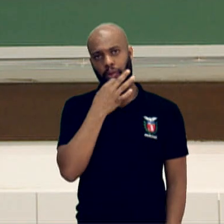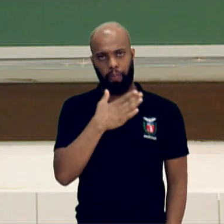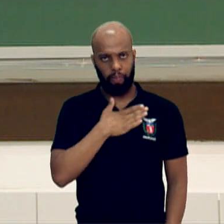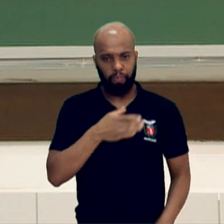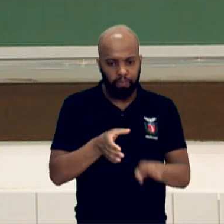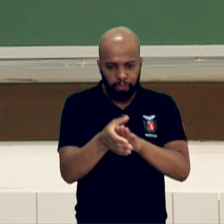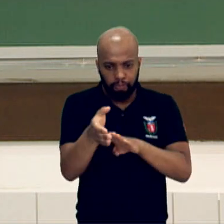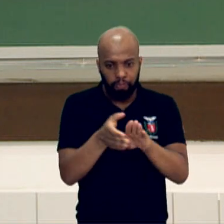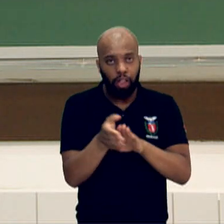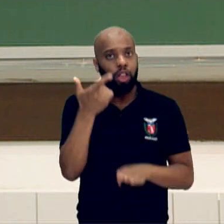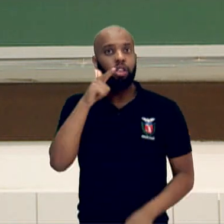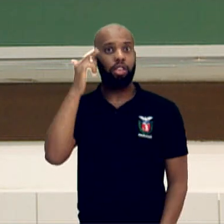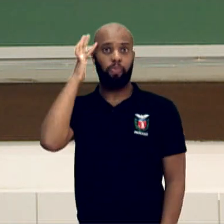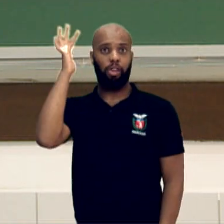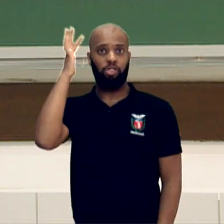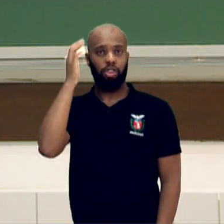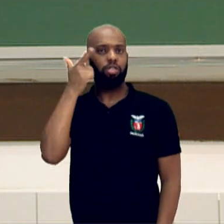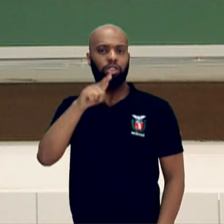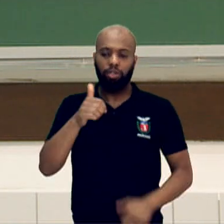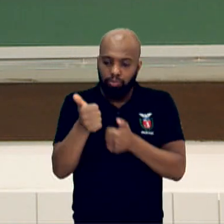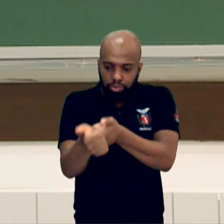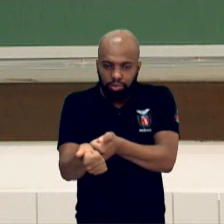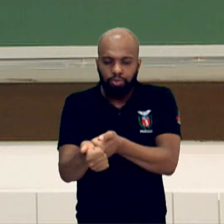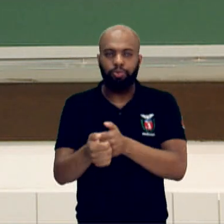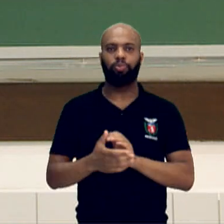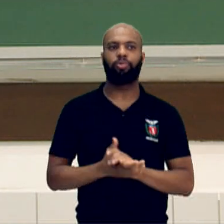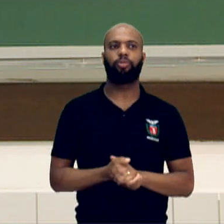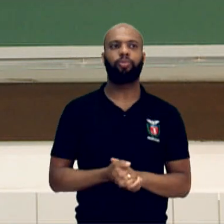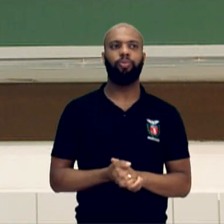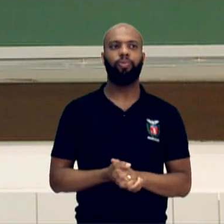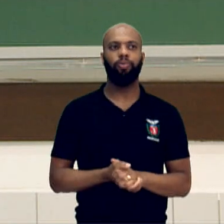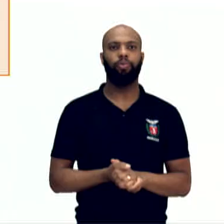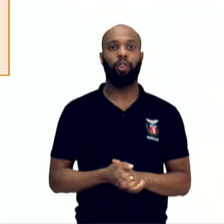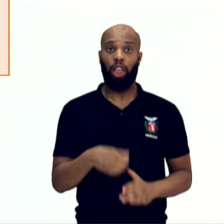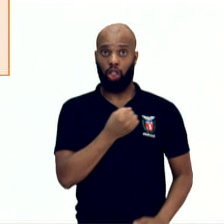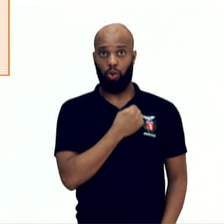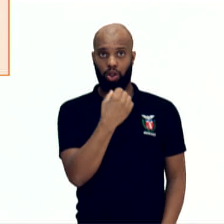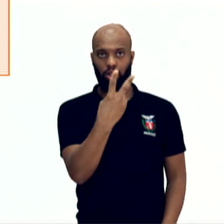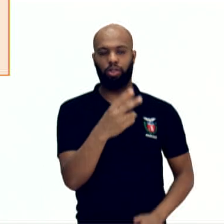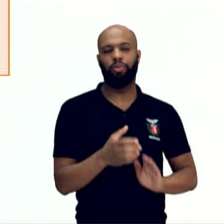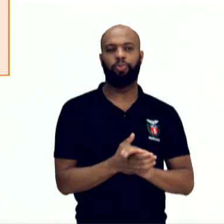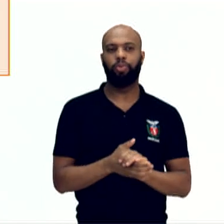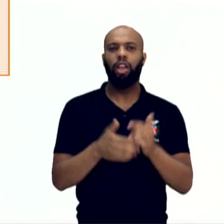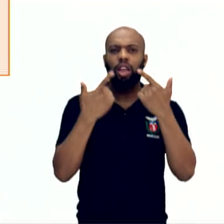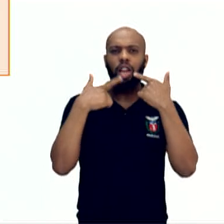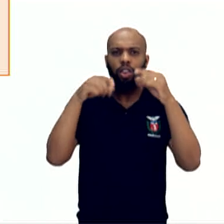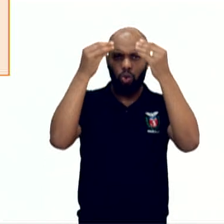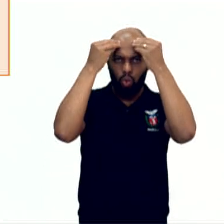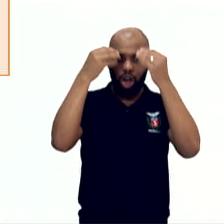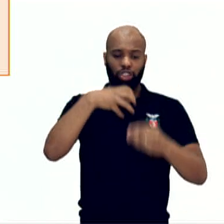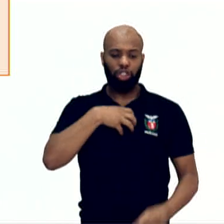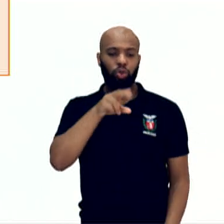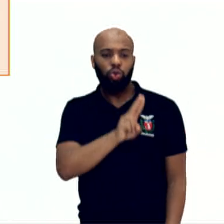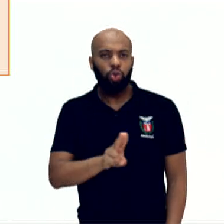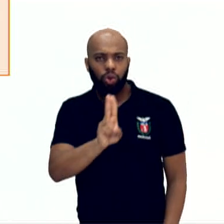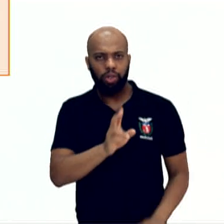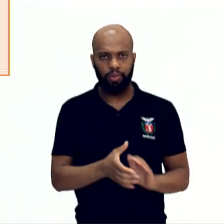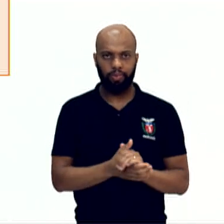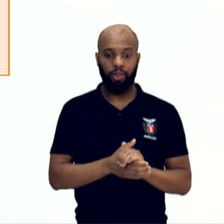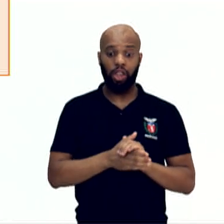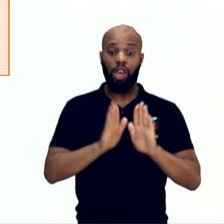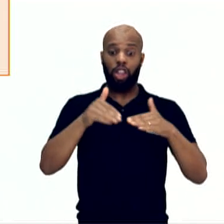nós imaginarmos, para seguirmos a nossa produção, ok? Que linguagem vou empregar? Então, dependendo do